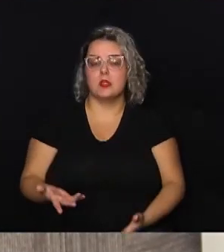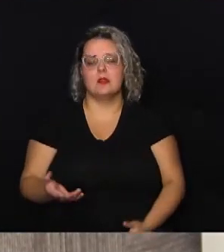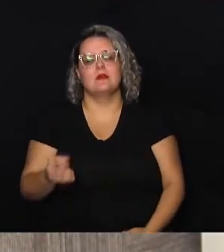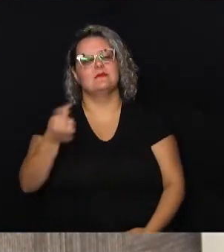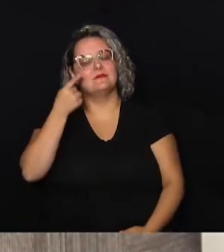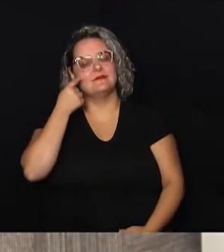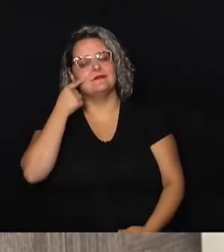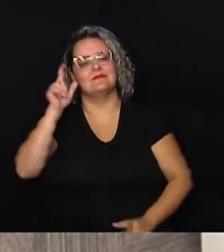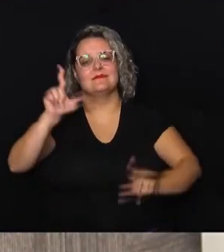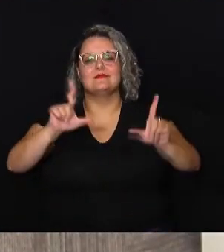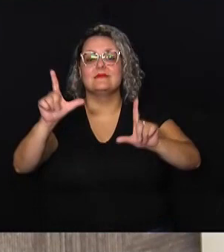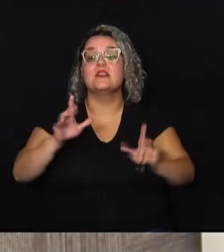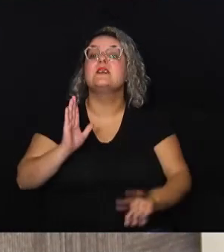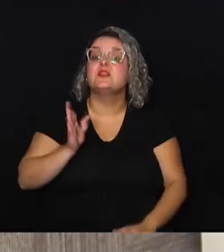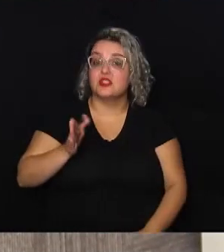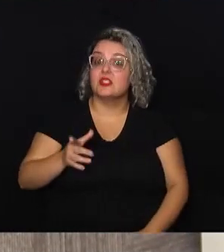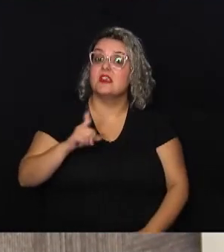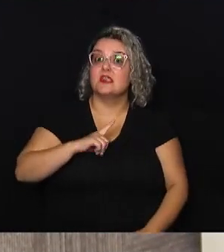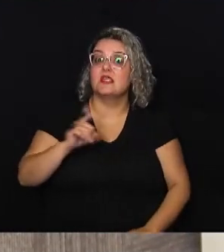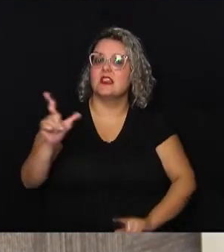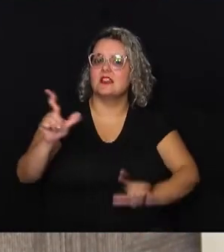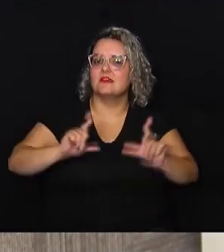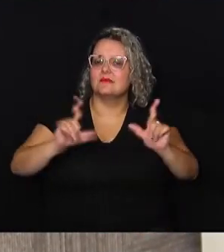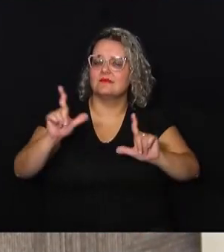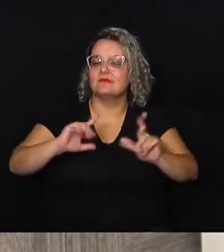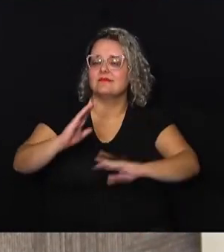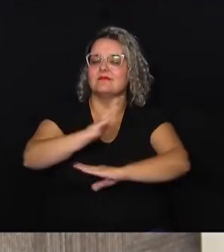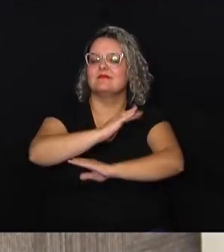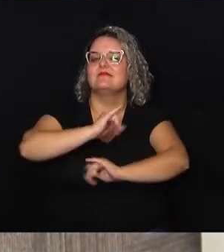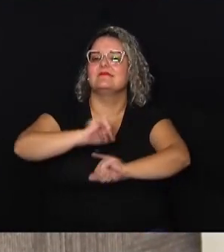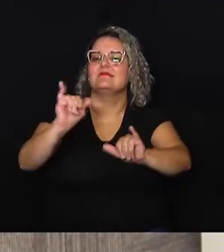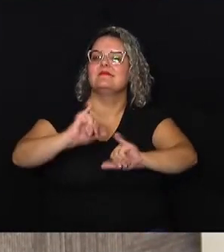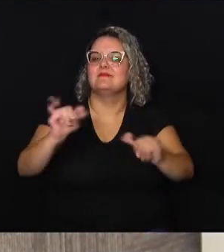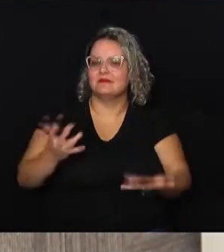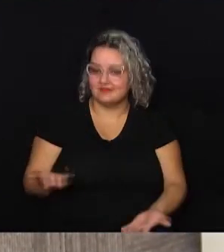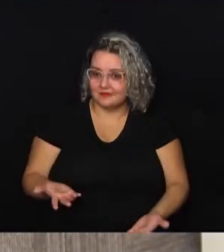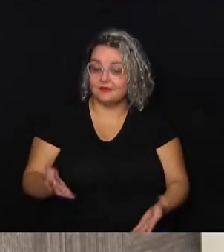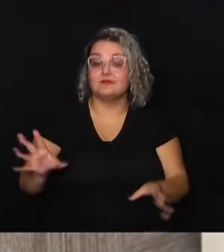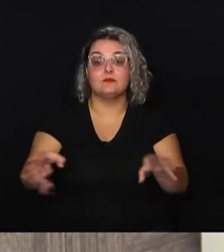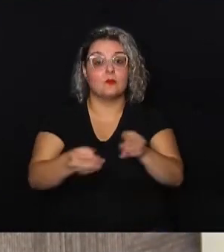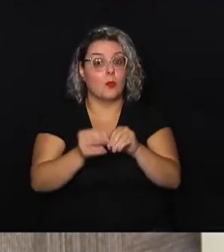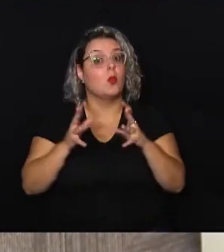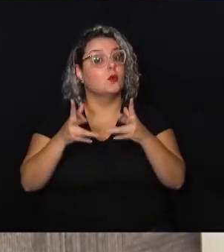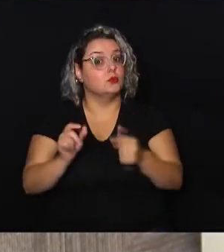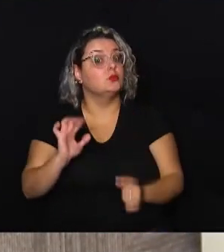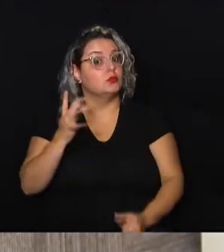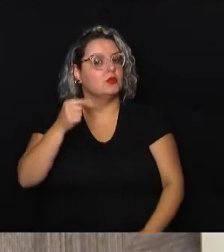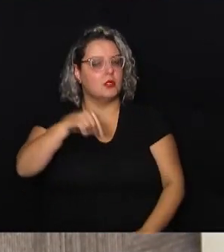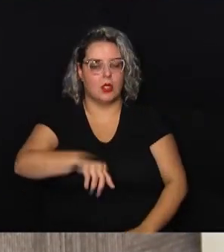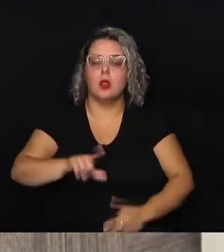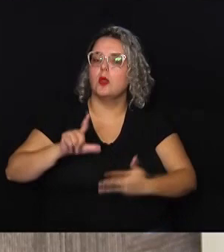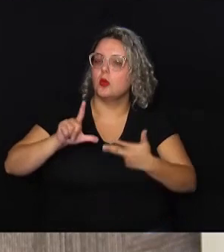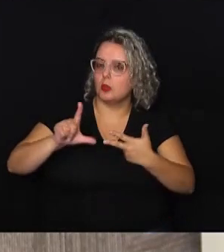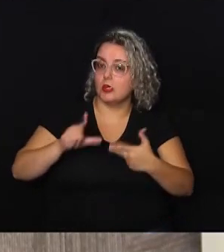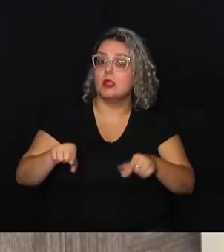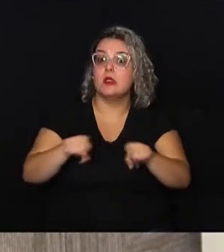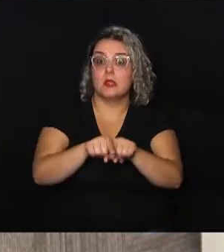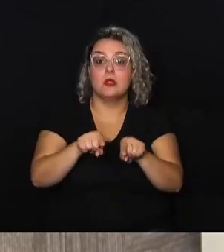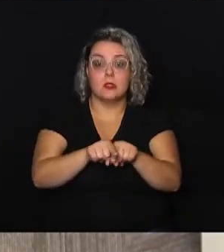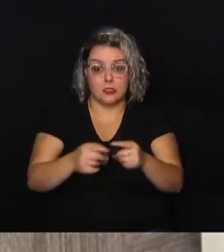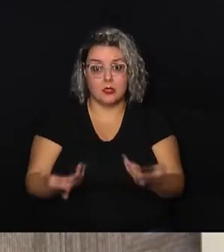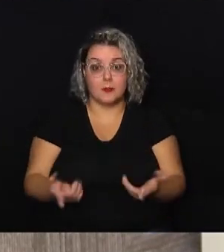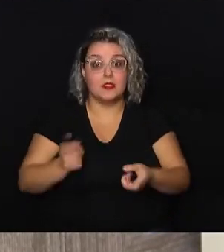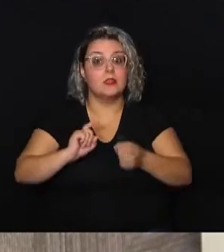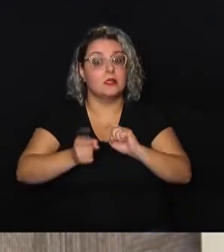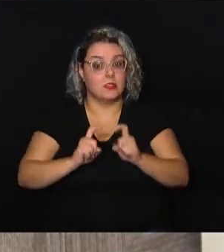programação, porque daqui a pouquinho tem o Jornal Câmara Notícia ao vivo, com um resumo de tudo que acontece aqui no Legislativo, inclusive da